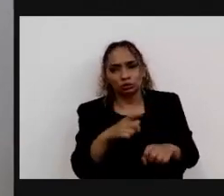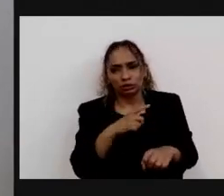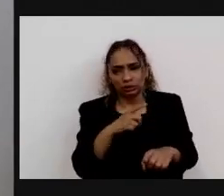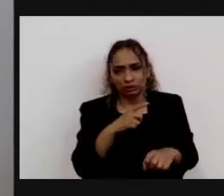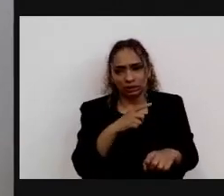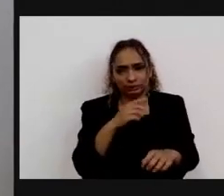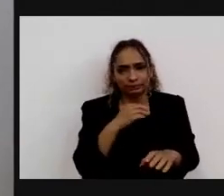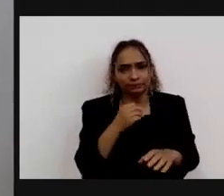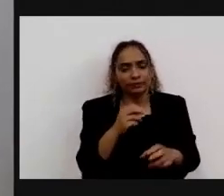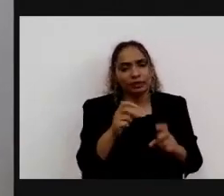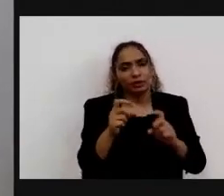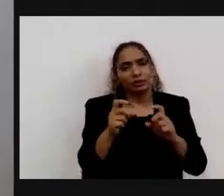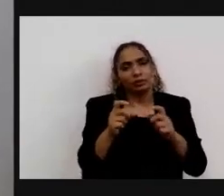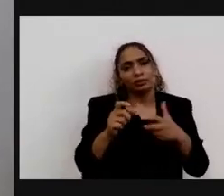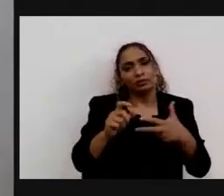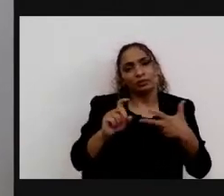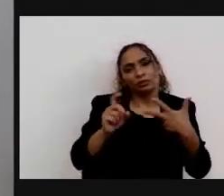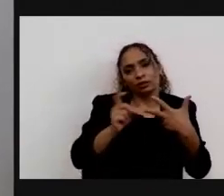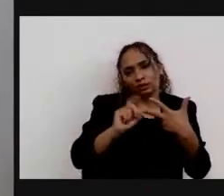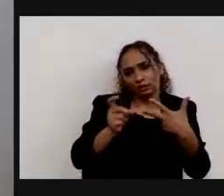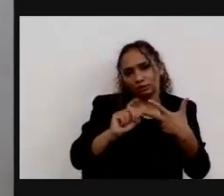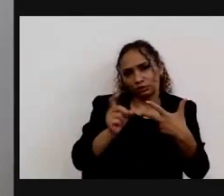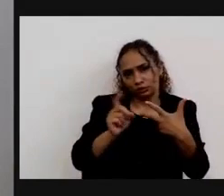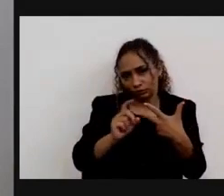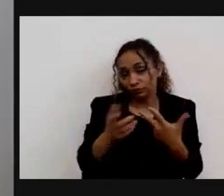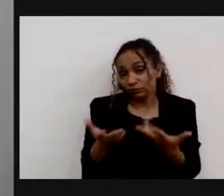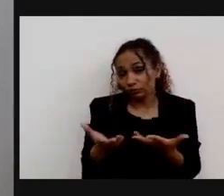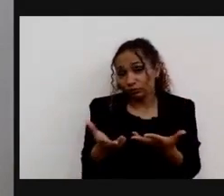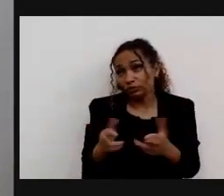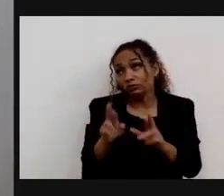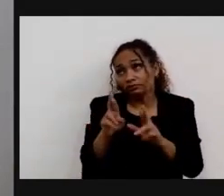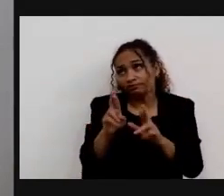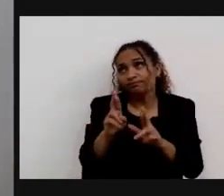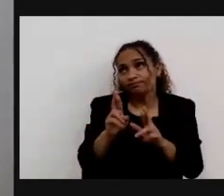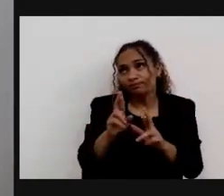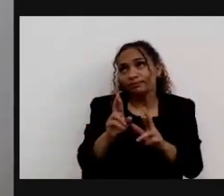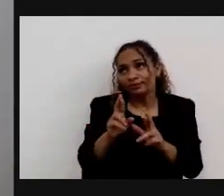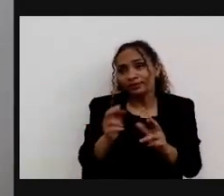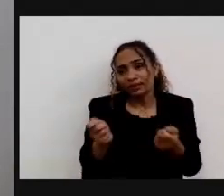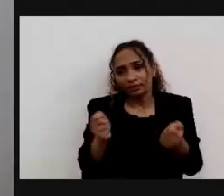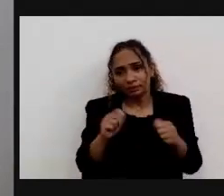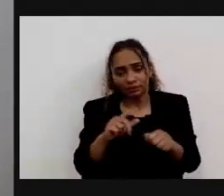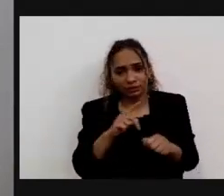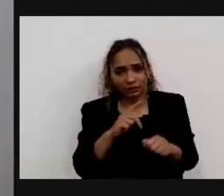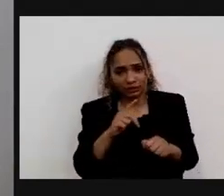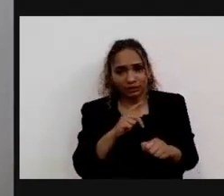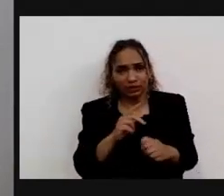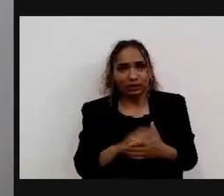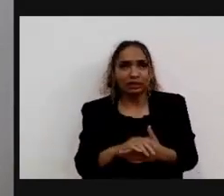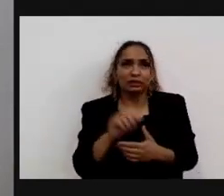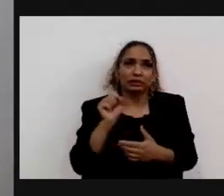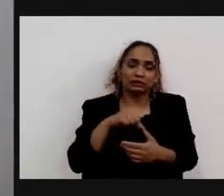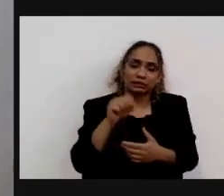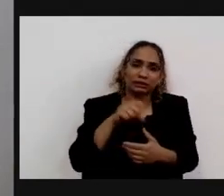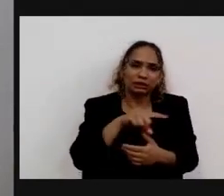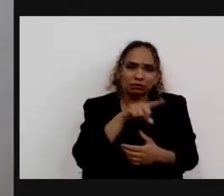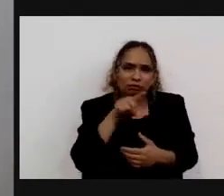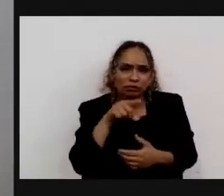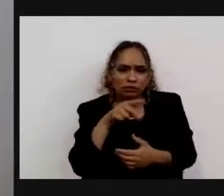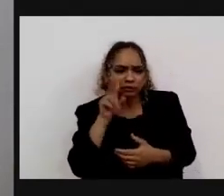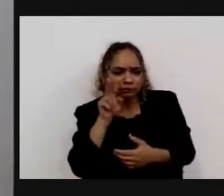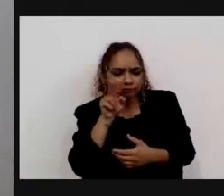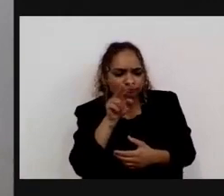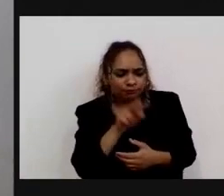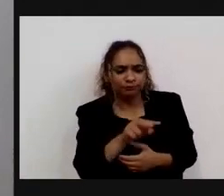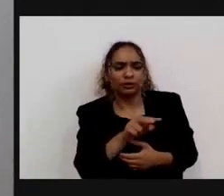colocado para o Executivo Federal sabe que a gente torce muito para que dê certo Lógico você vai ter que